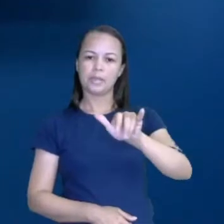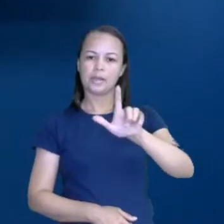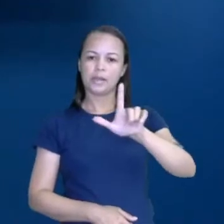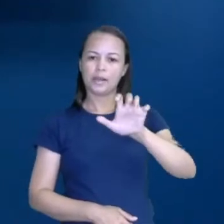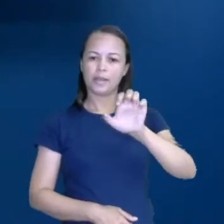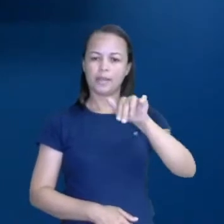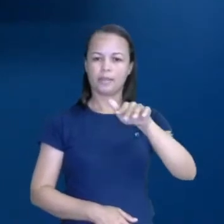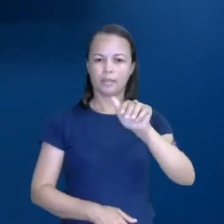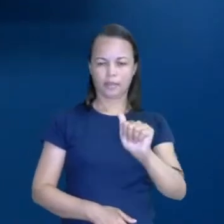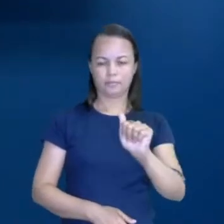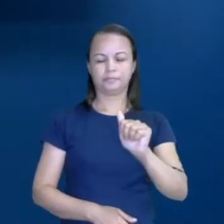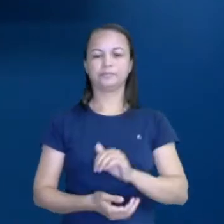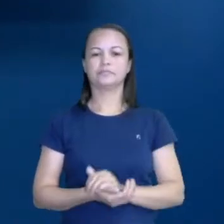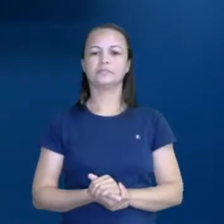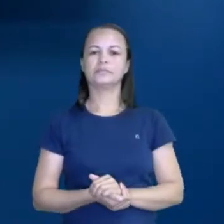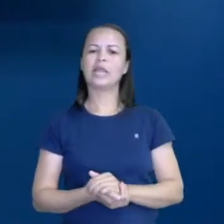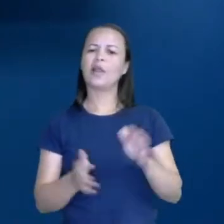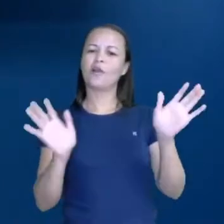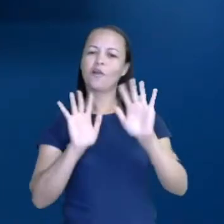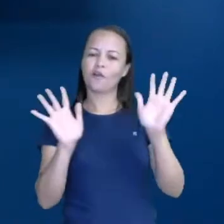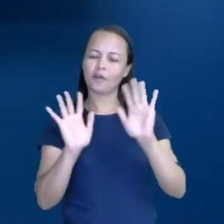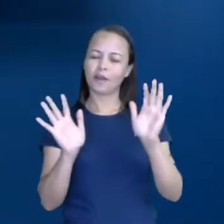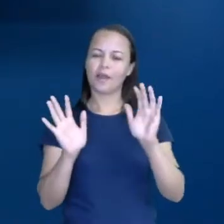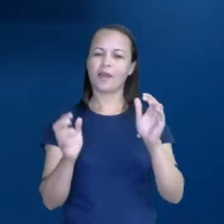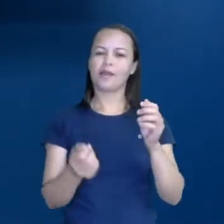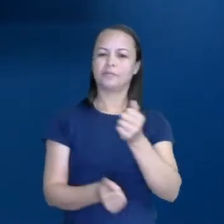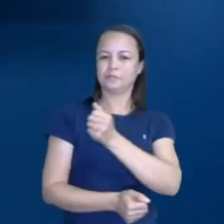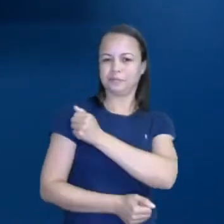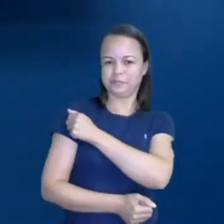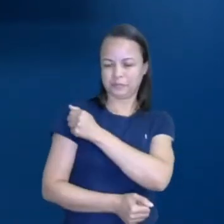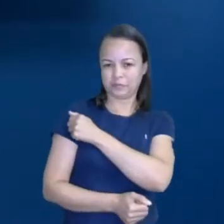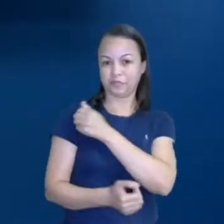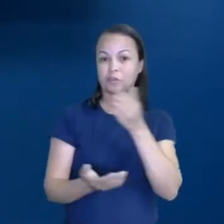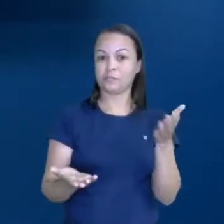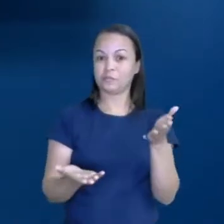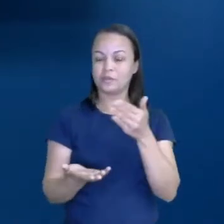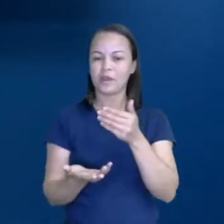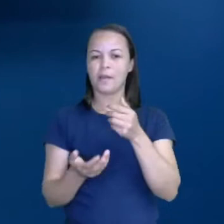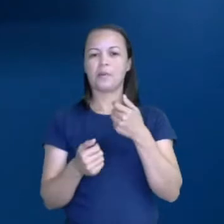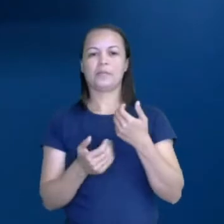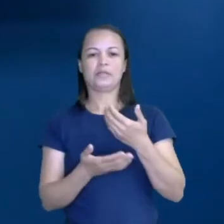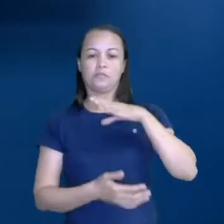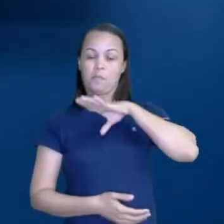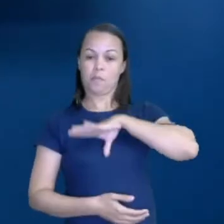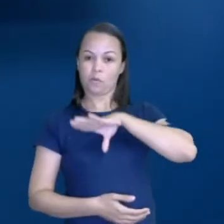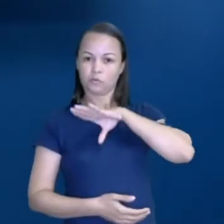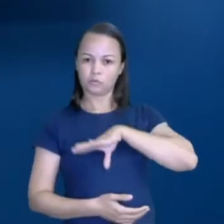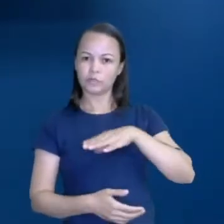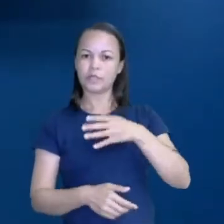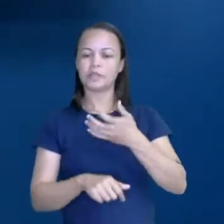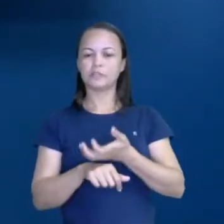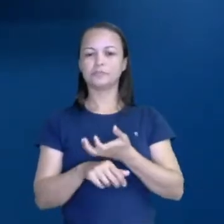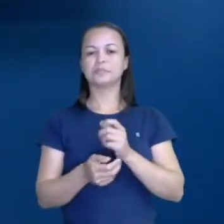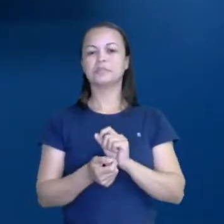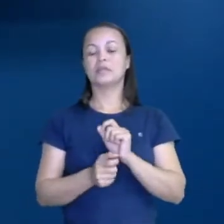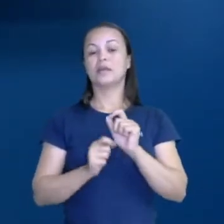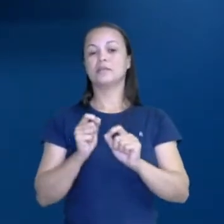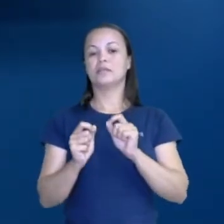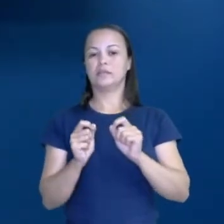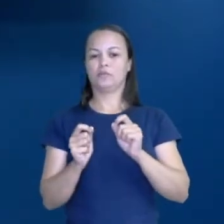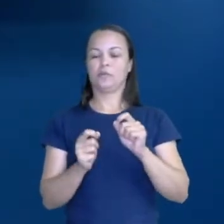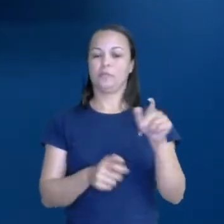Olá, meus amores! Vamos a mais uma aula de língua portuguesa, aula 7 do 4º ano, com a professora